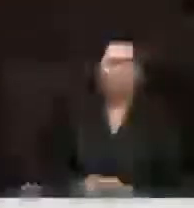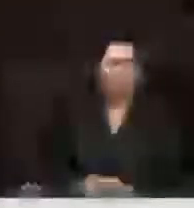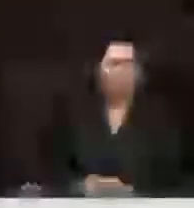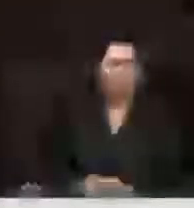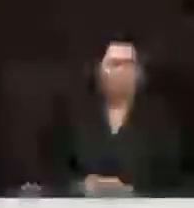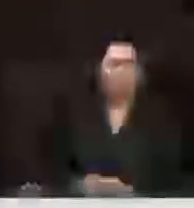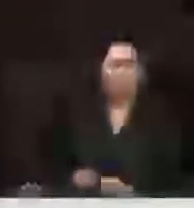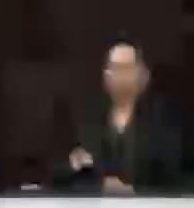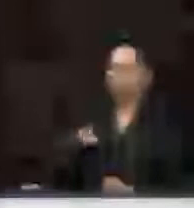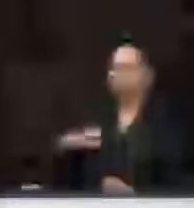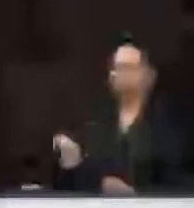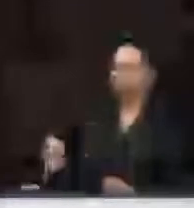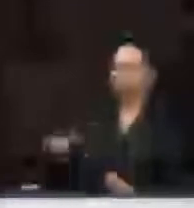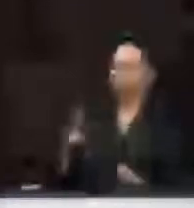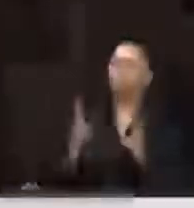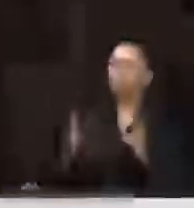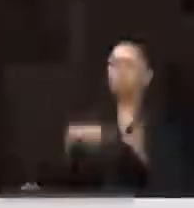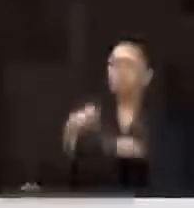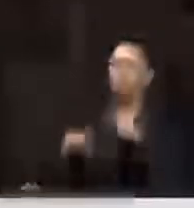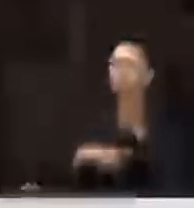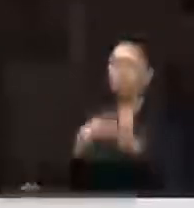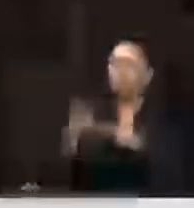trazemos sempre o nome